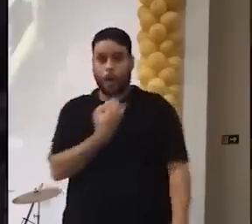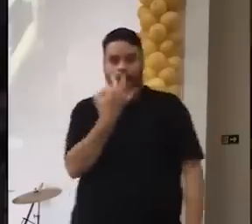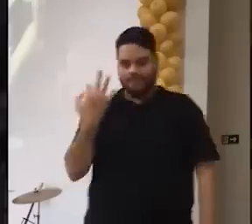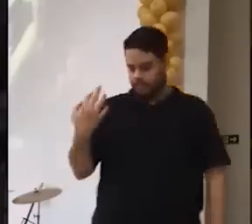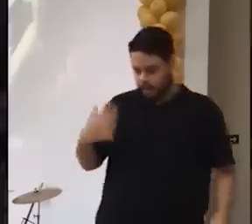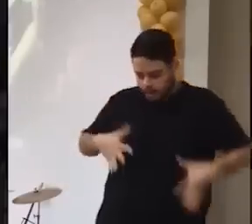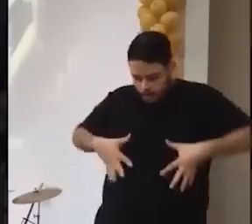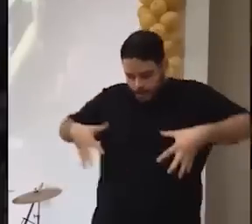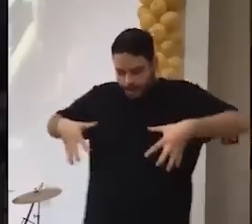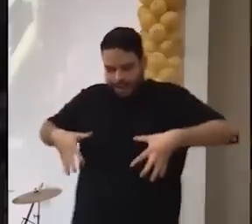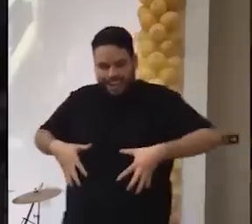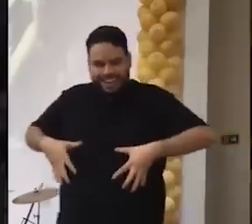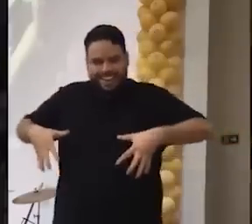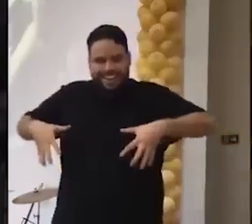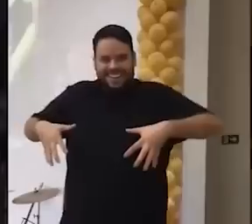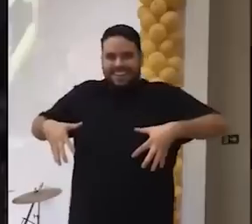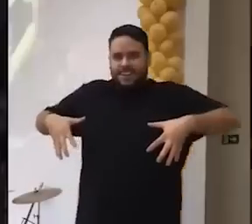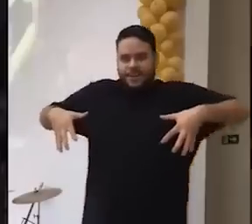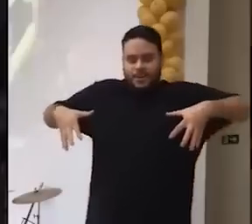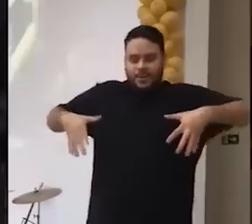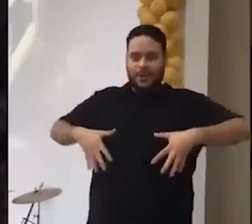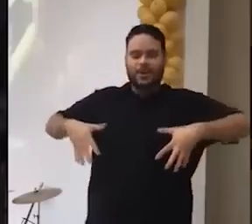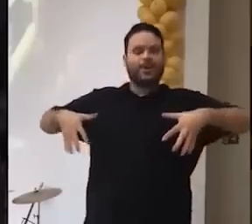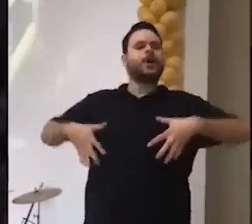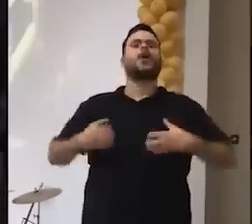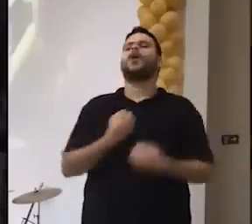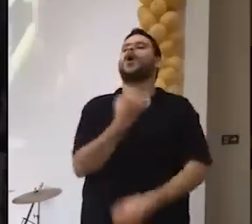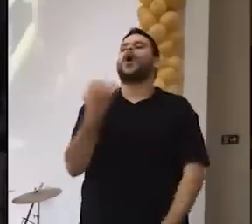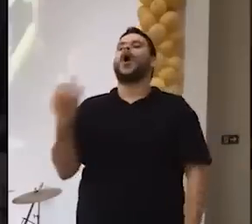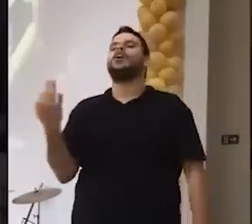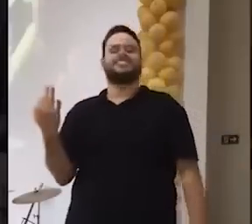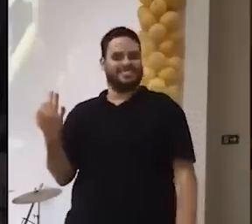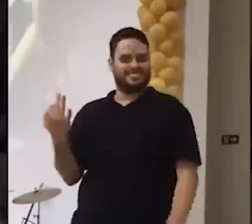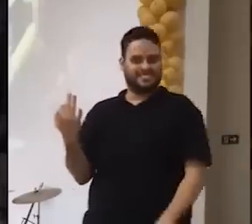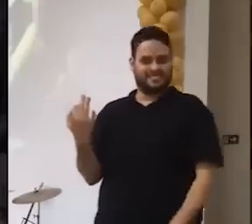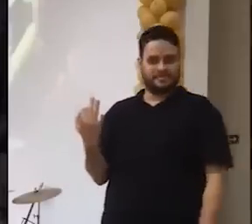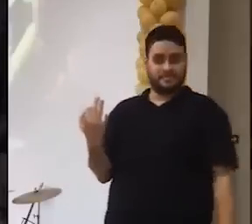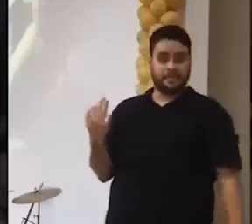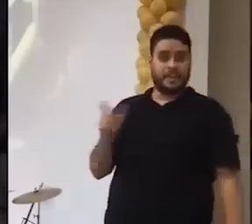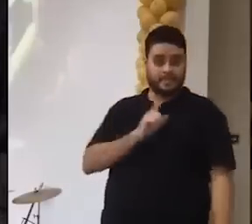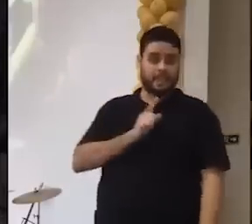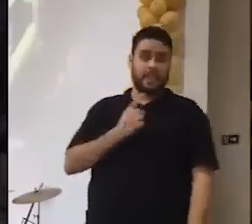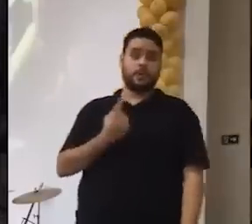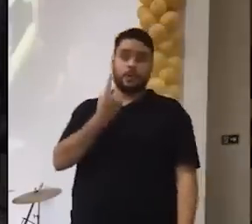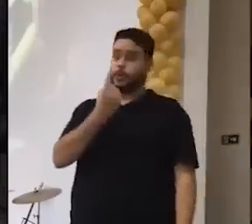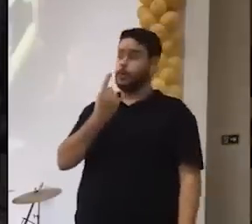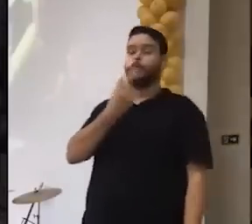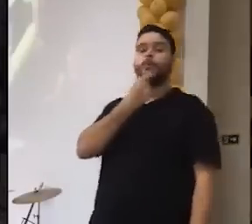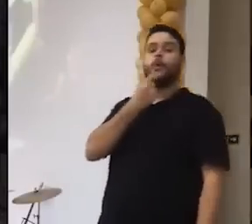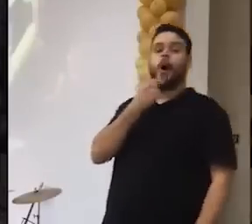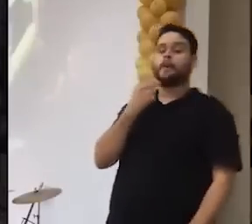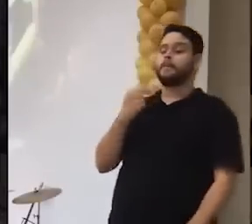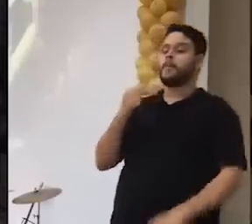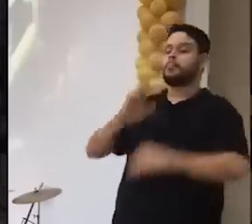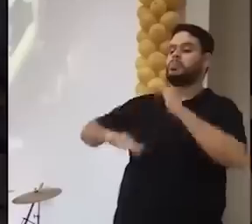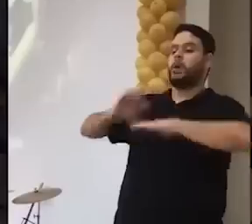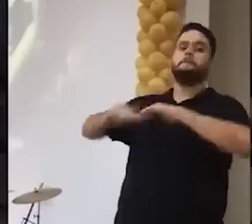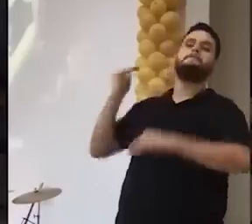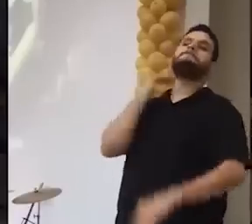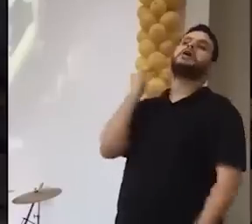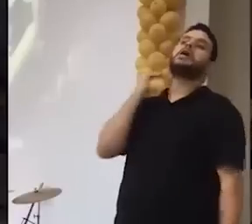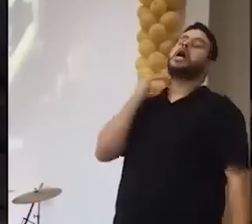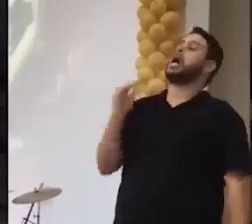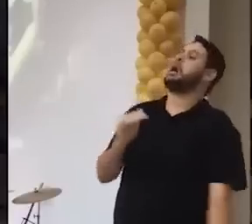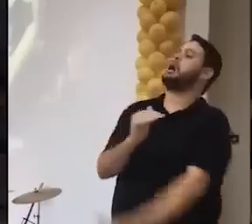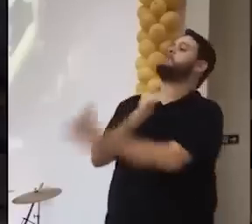que já enchem de ar a sua vida? Um dos maiores banqueiros do mundo morreu nessa pandemia, e a filha disse: o que é mais cruel